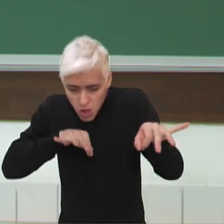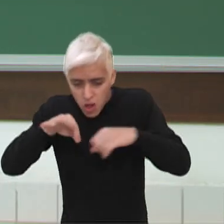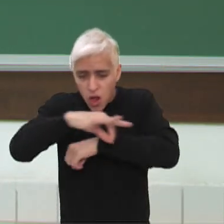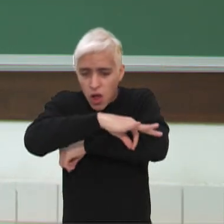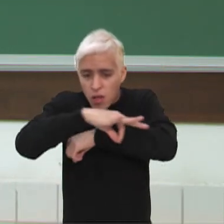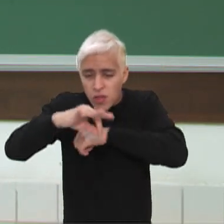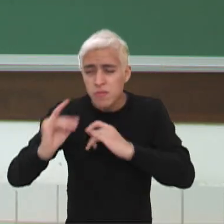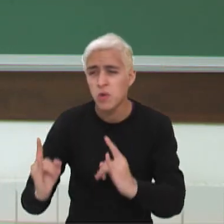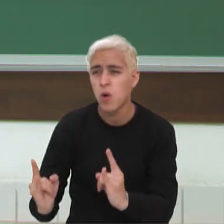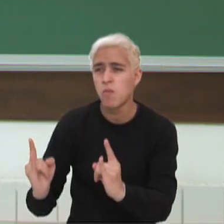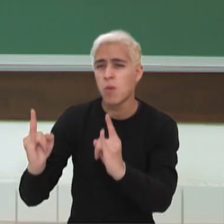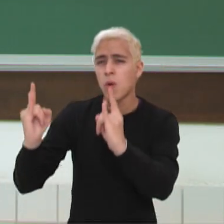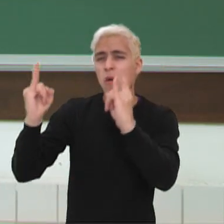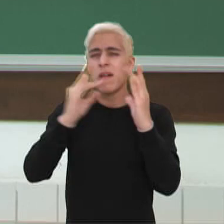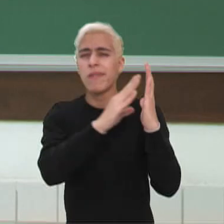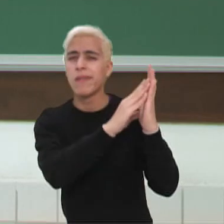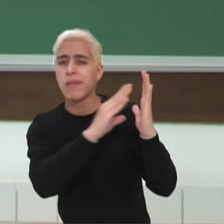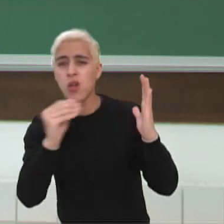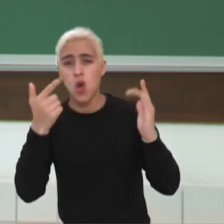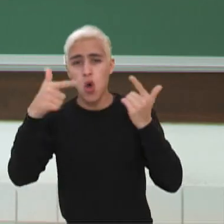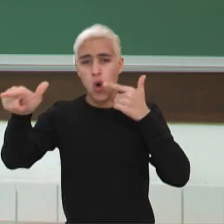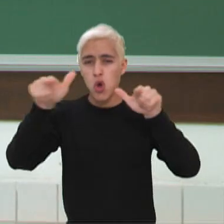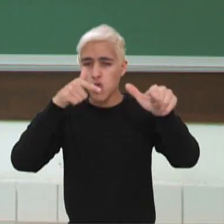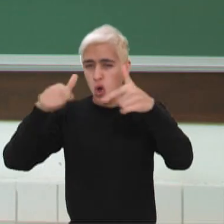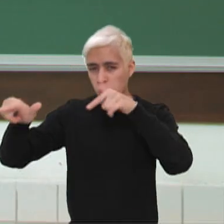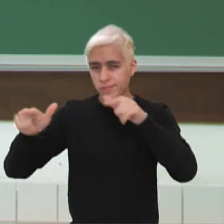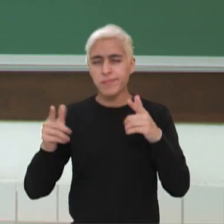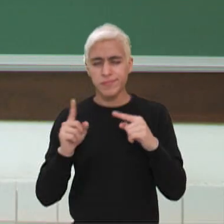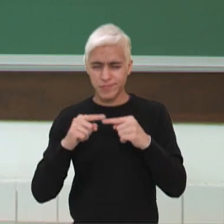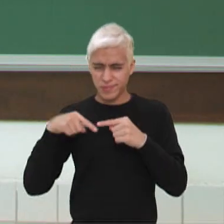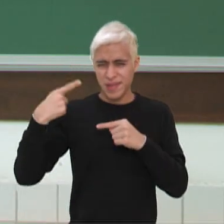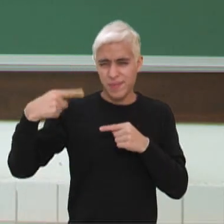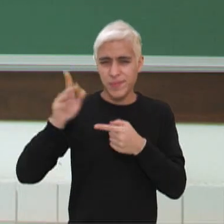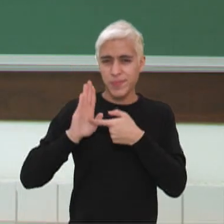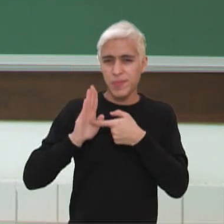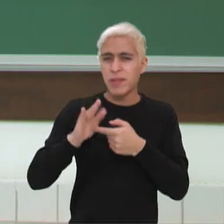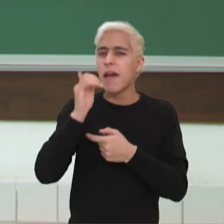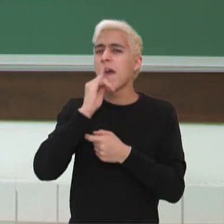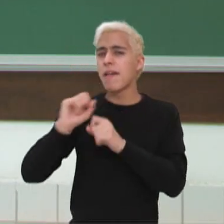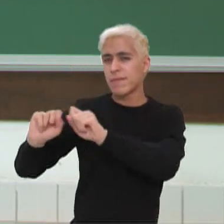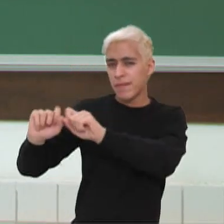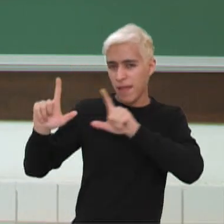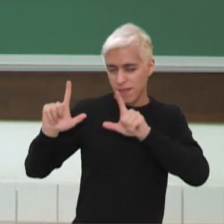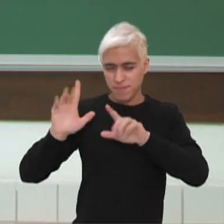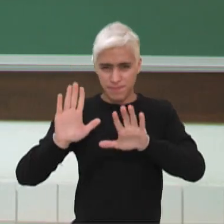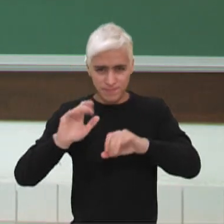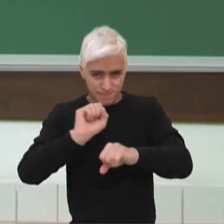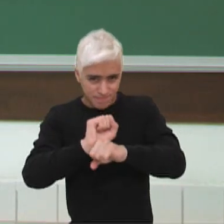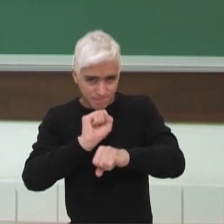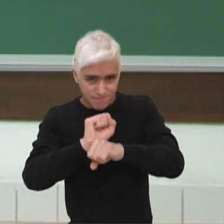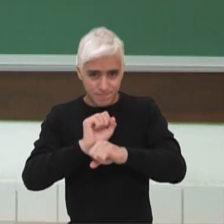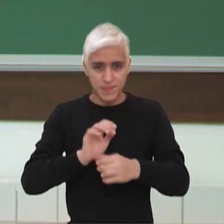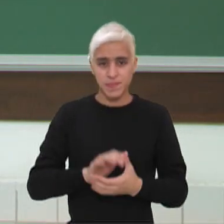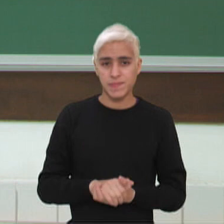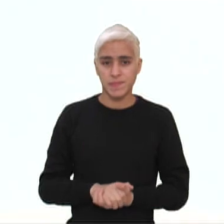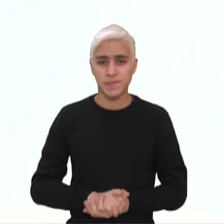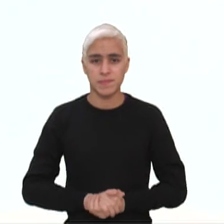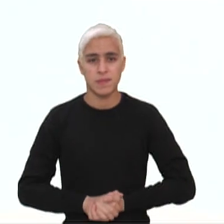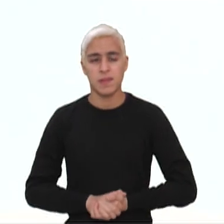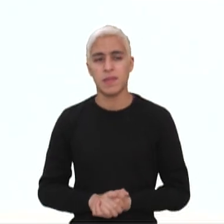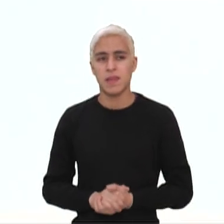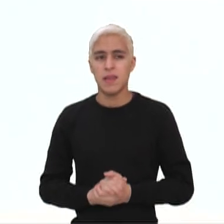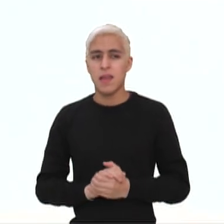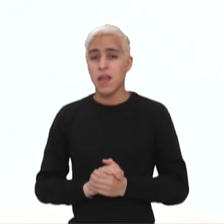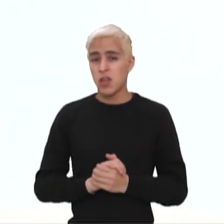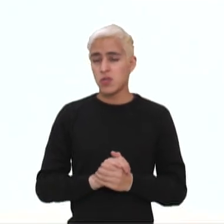fazerem prédios, para fazerem outros monumentos. Eu já vou mostrar alguns exemplos para vocês. Calma lá. Ok? Aqui